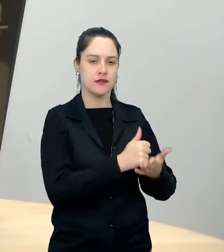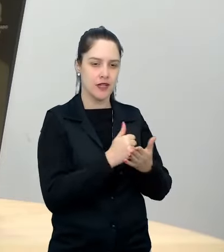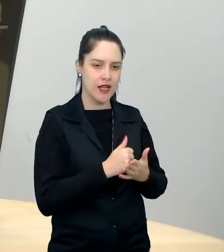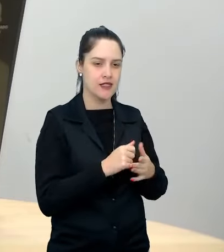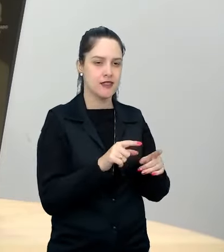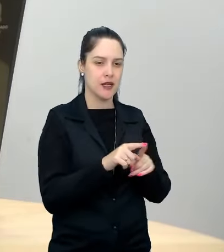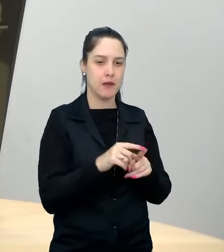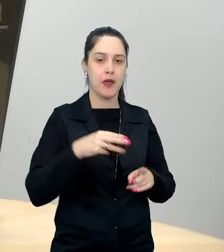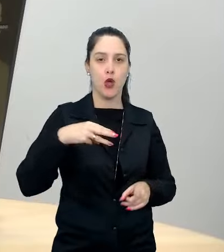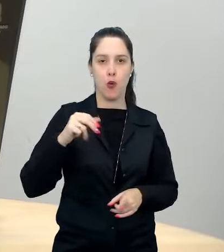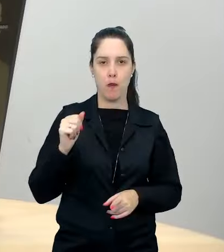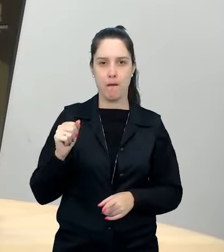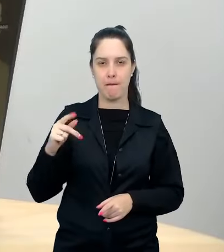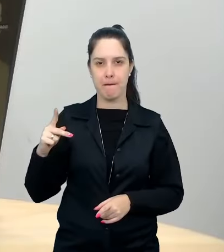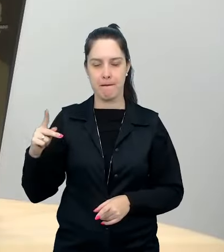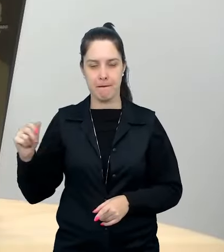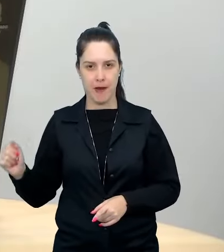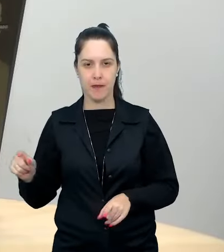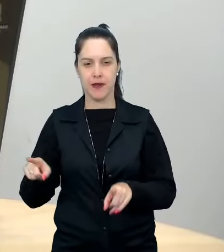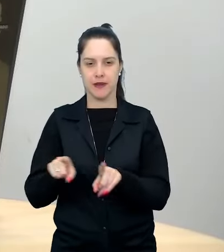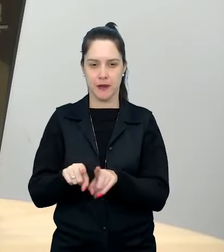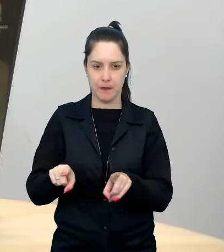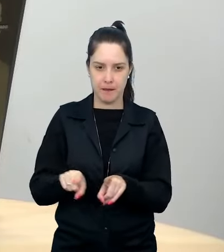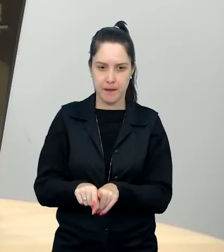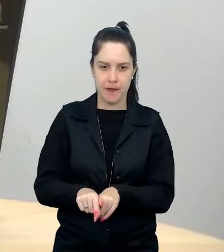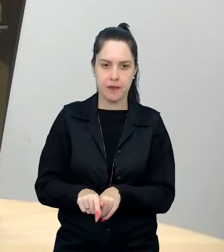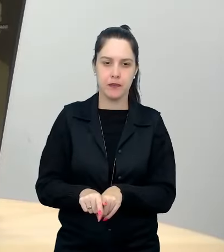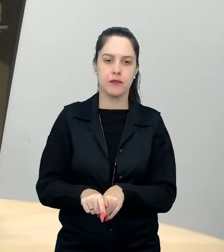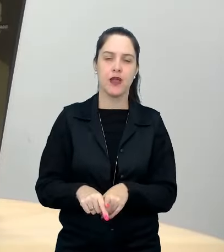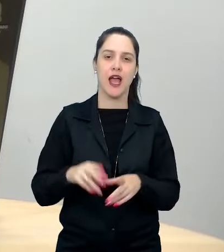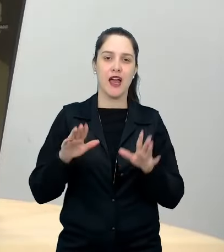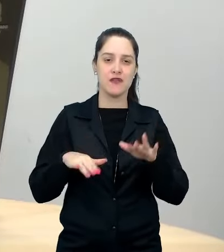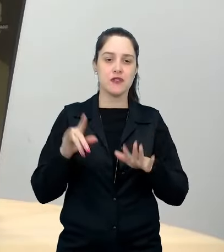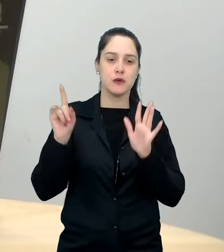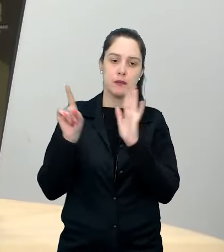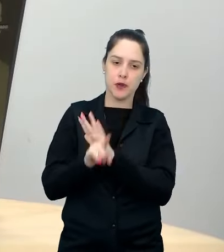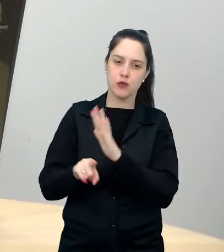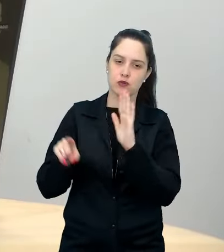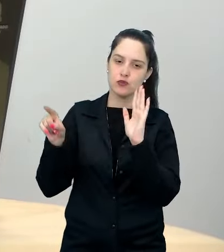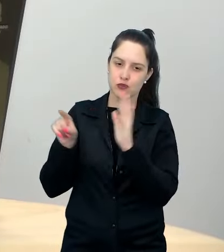mapas também, que é exatamente trazer perguntas que vão